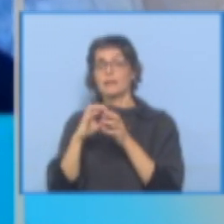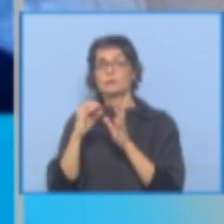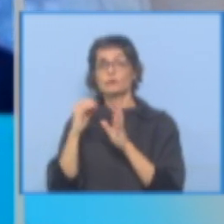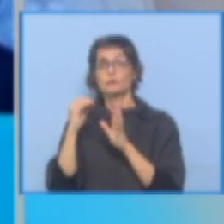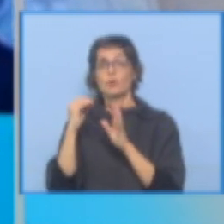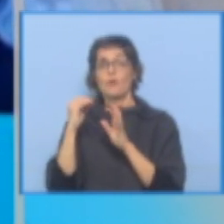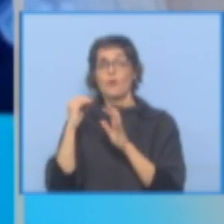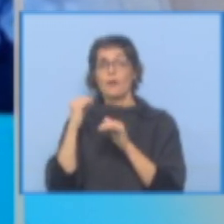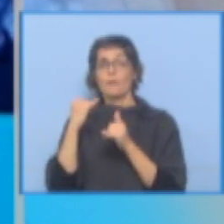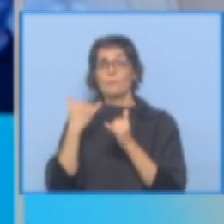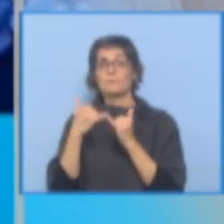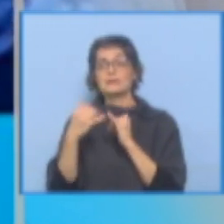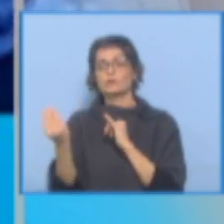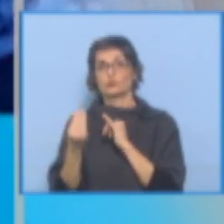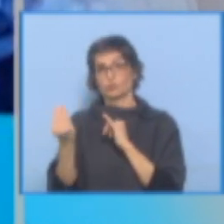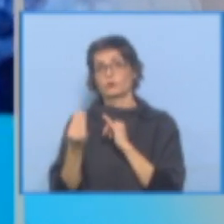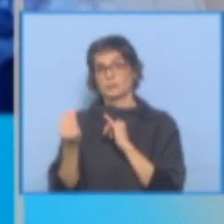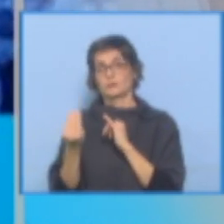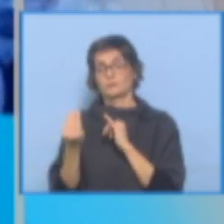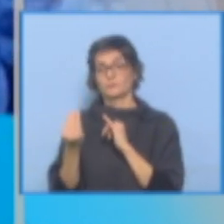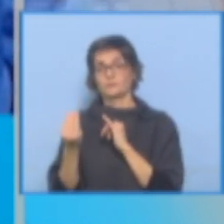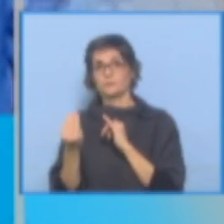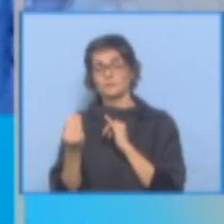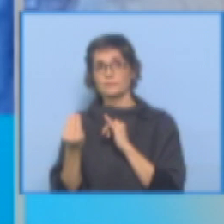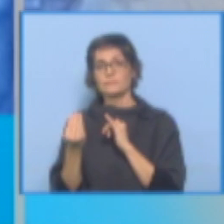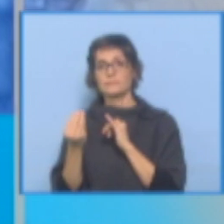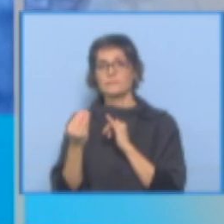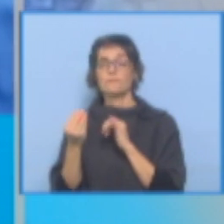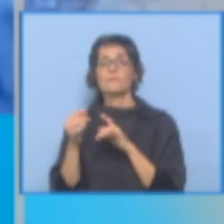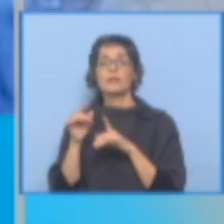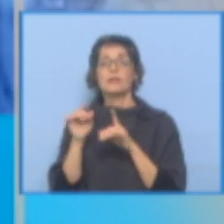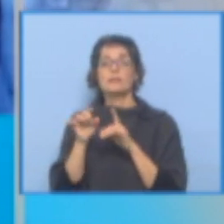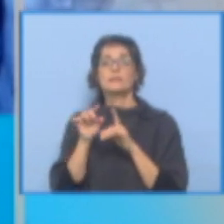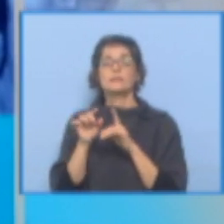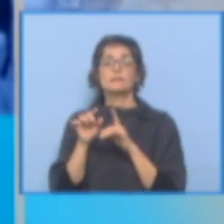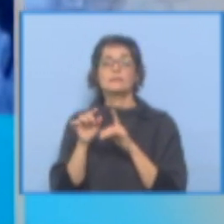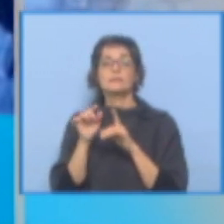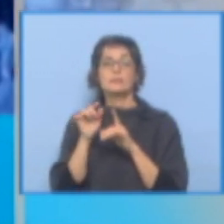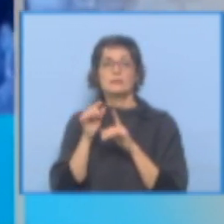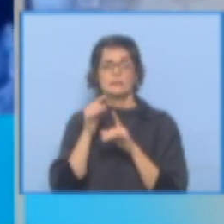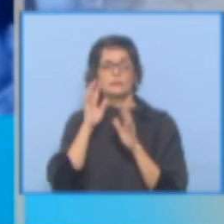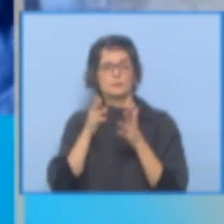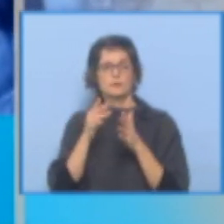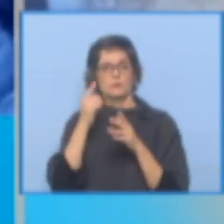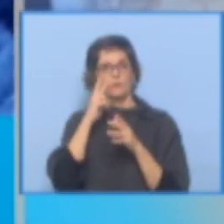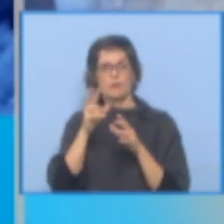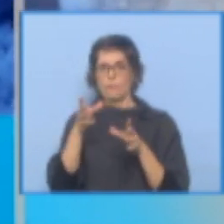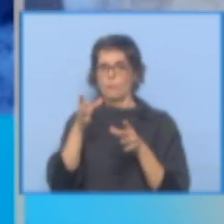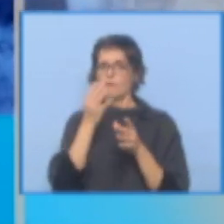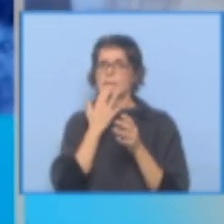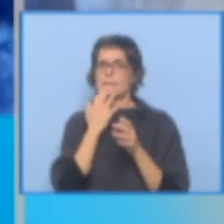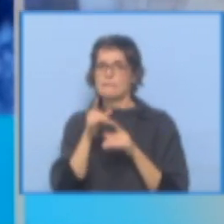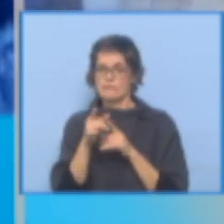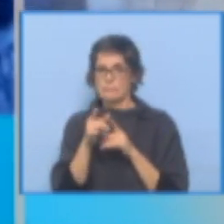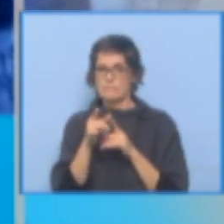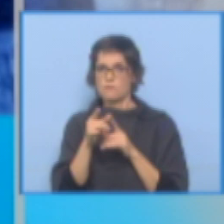é preciso olhar com muita atenção e também ter muitos meios. Aquilo que está a acontecer em muitos países mostra aquilo que